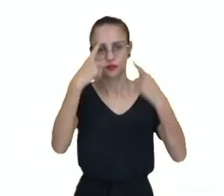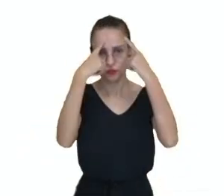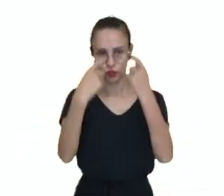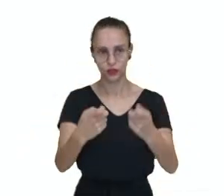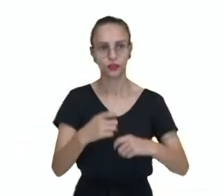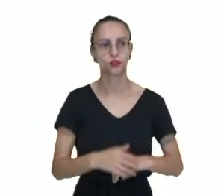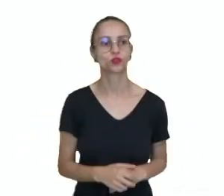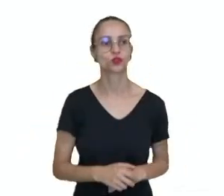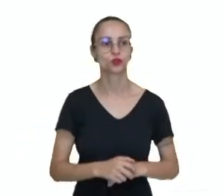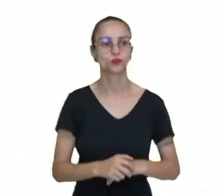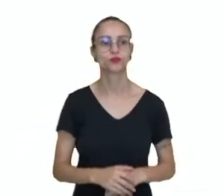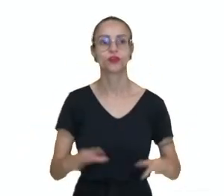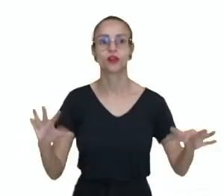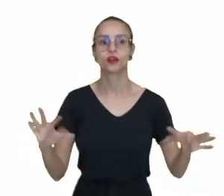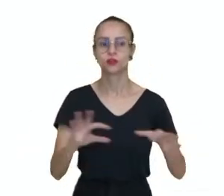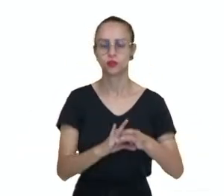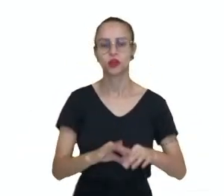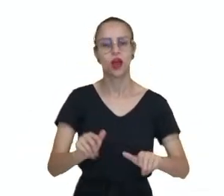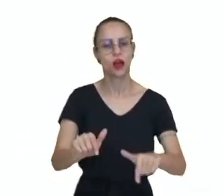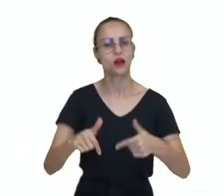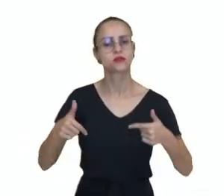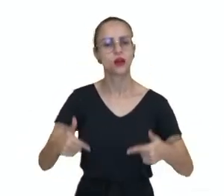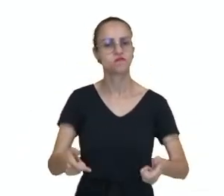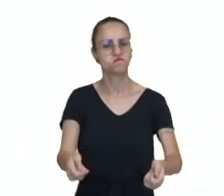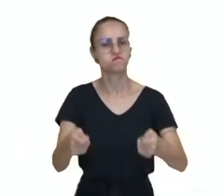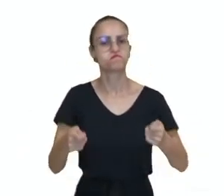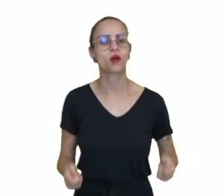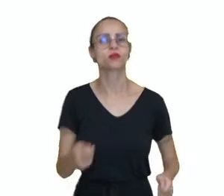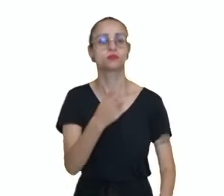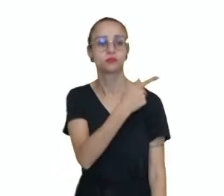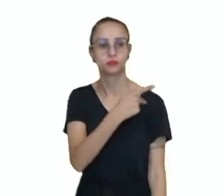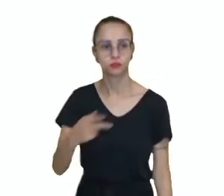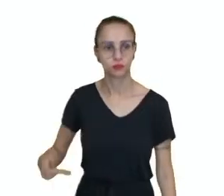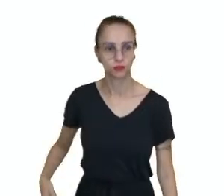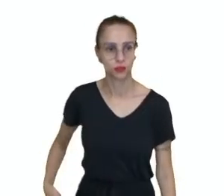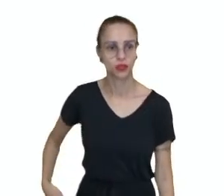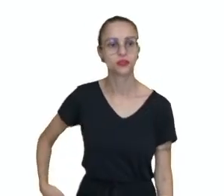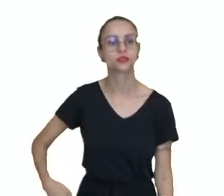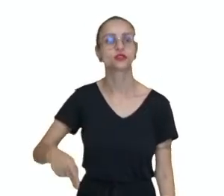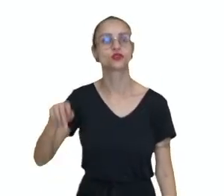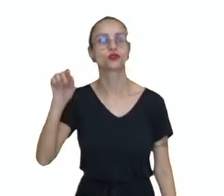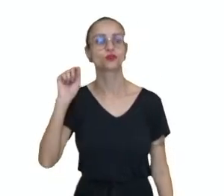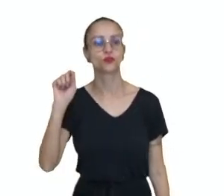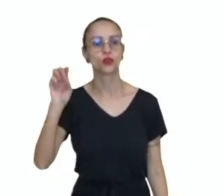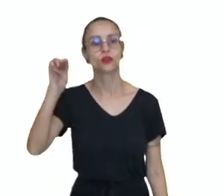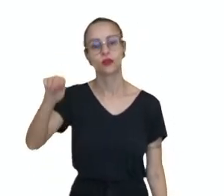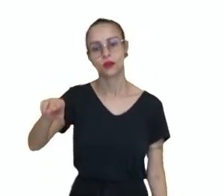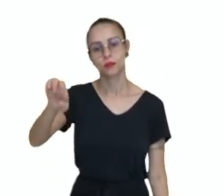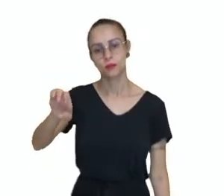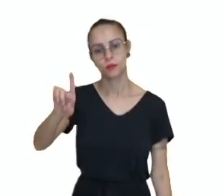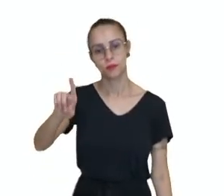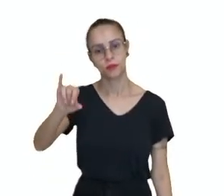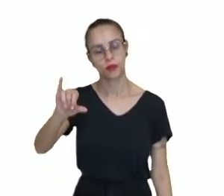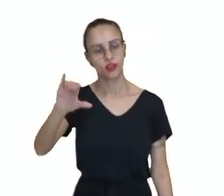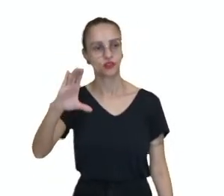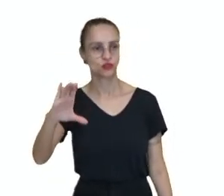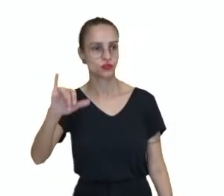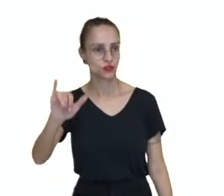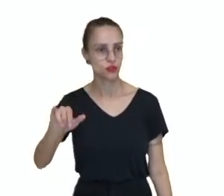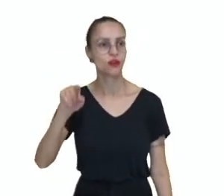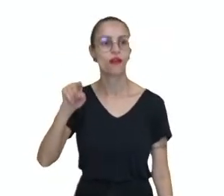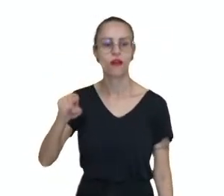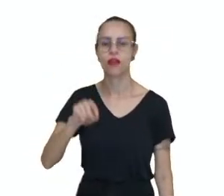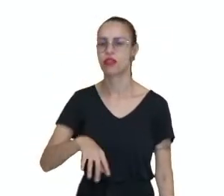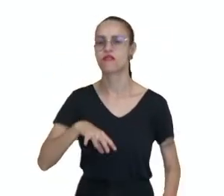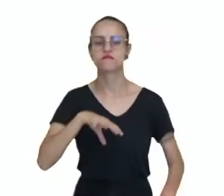repressivo. Por meio de ações de repressão, o presidente Emílio Garrastazu Médici, que assumiu o governo em 1969,